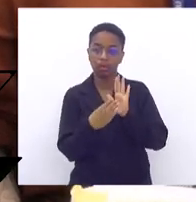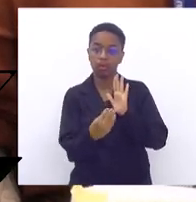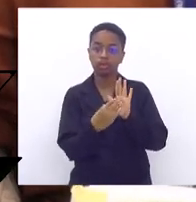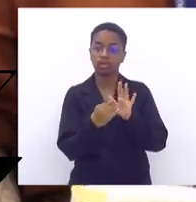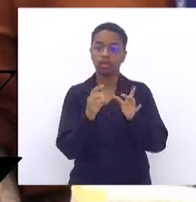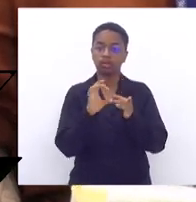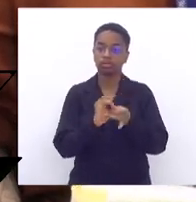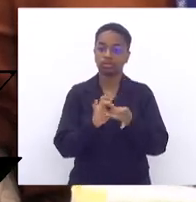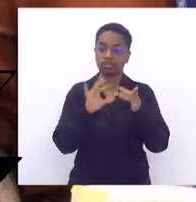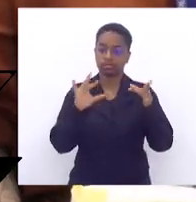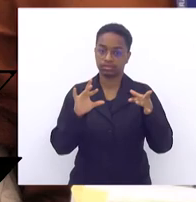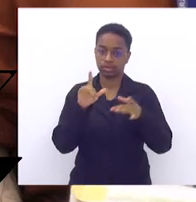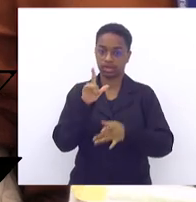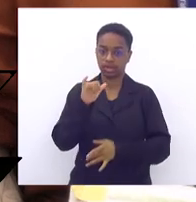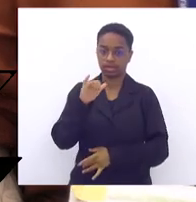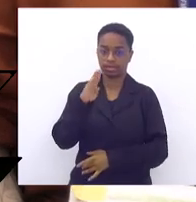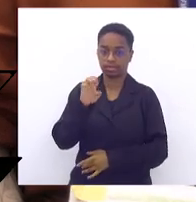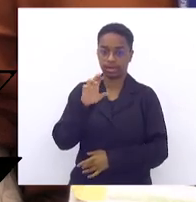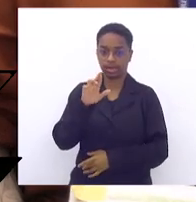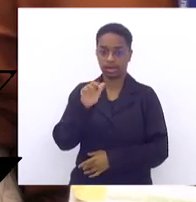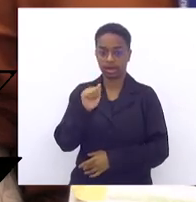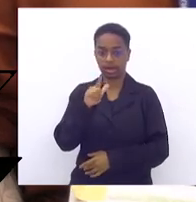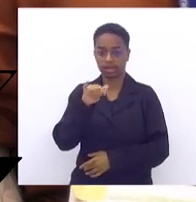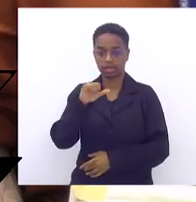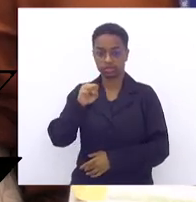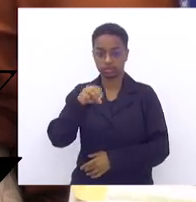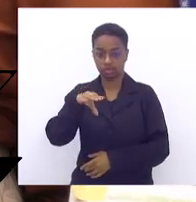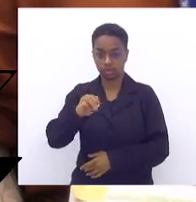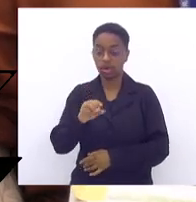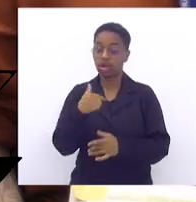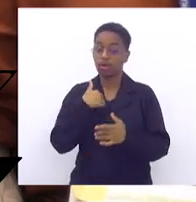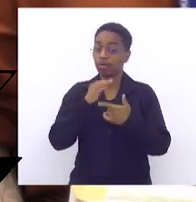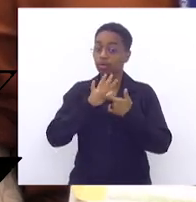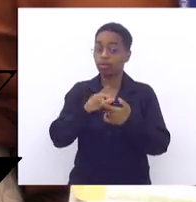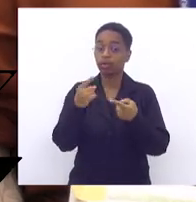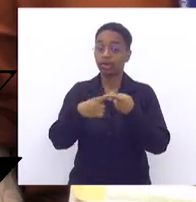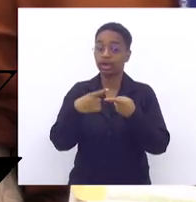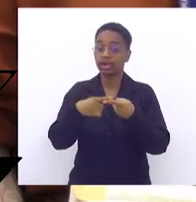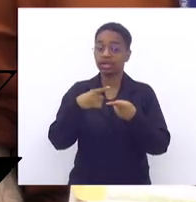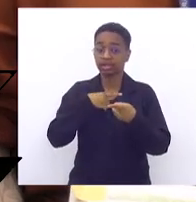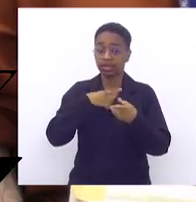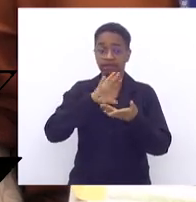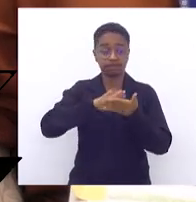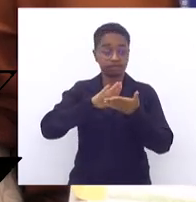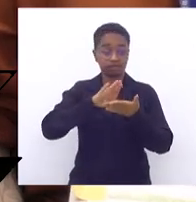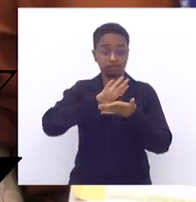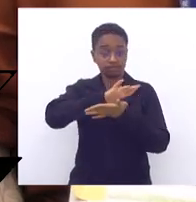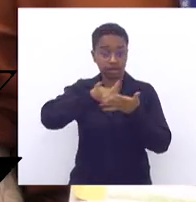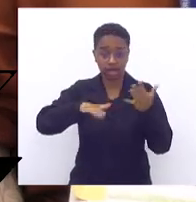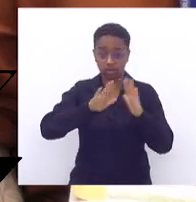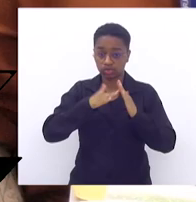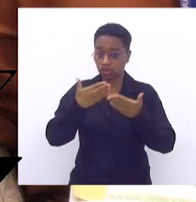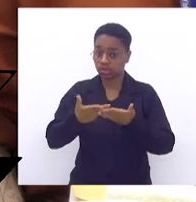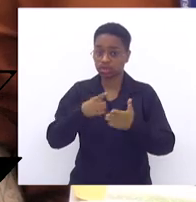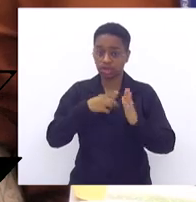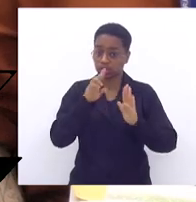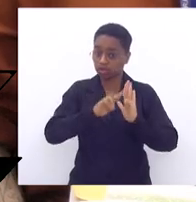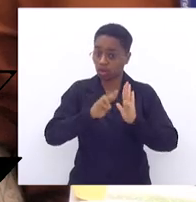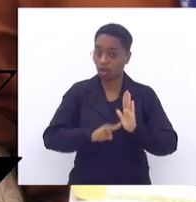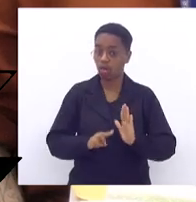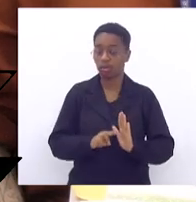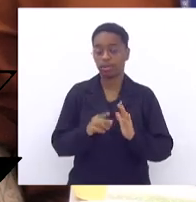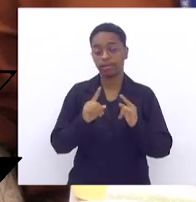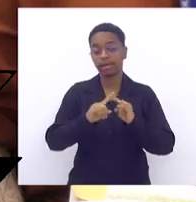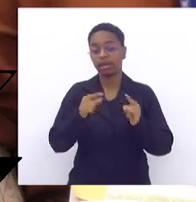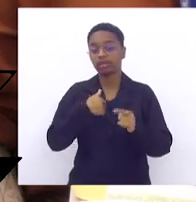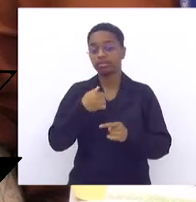do liberalismo. Estou dando só esses exemplos, isso é uma visão ideológica. Nós temos escolas com esse nome, né? Estou dando esses exemplos só para dizer